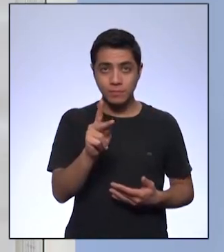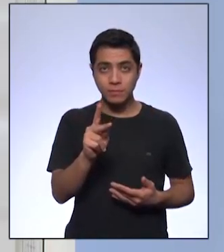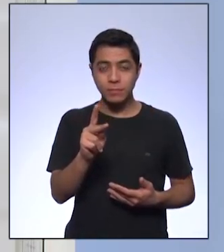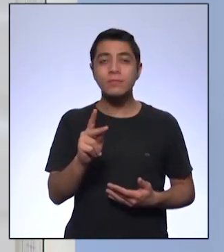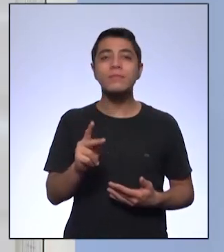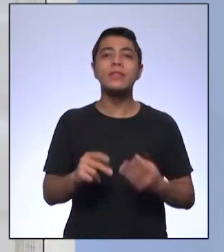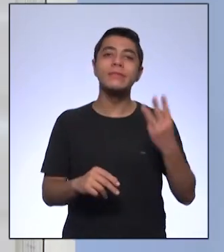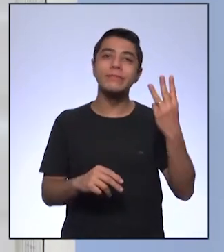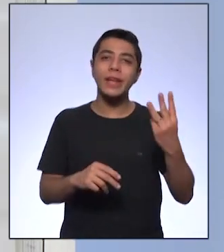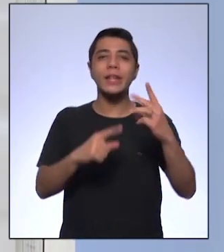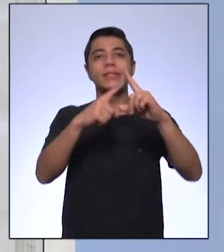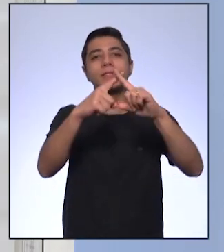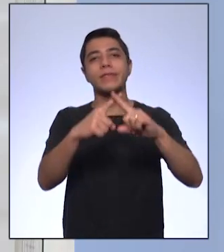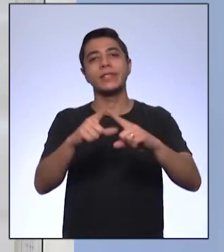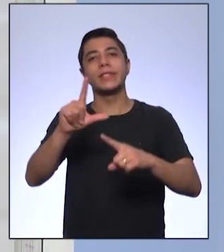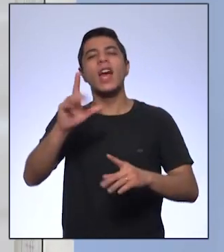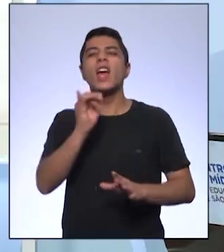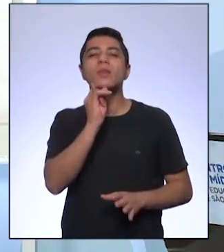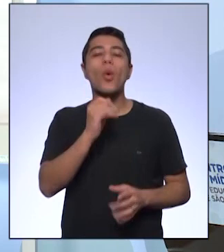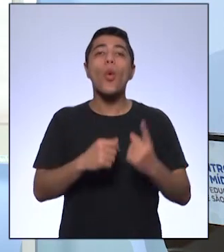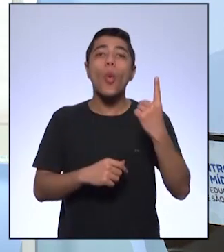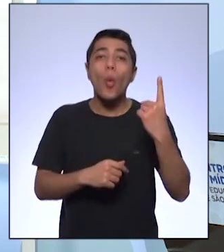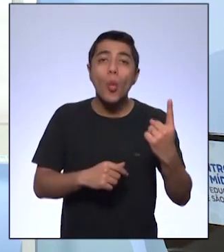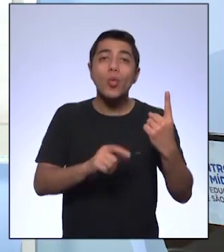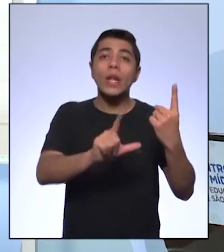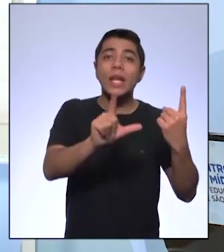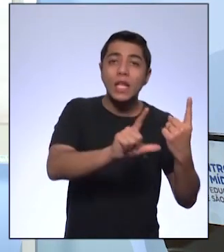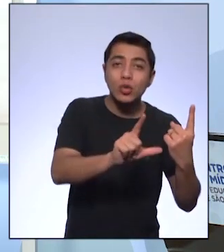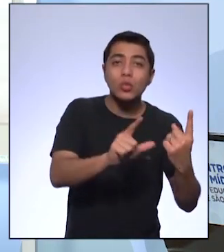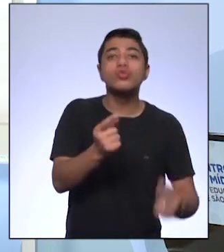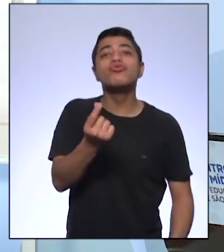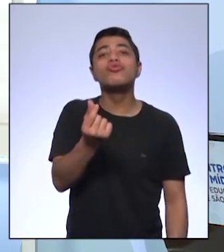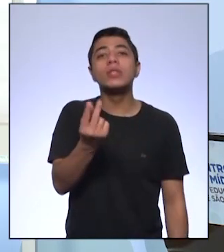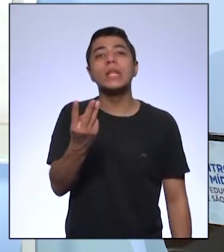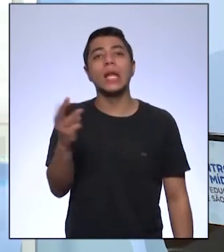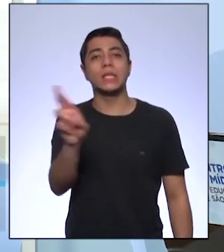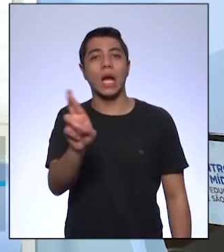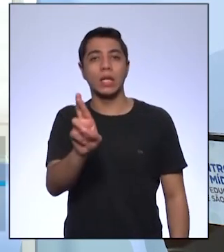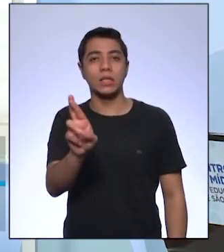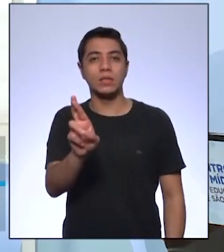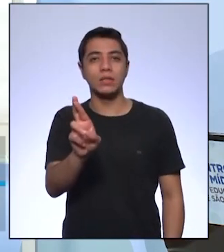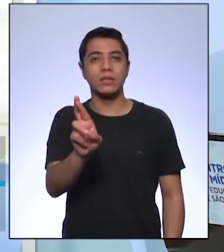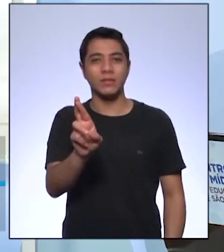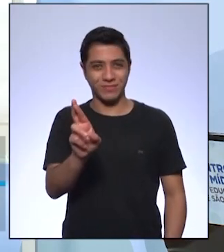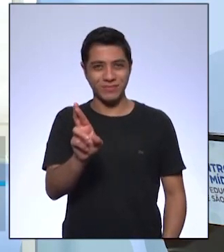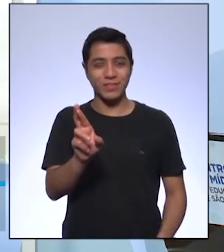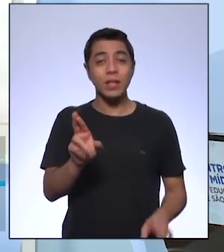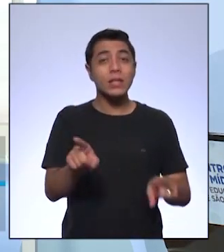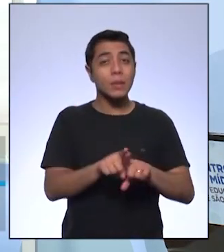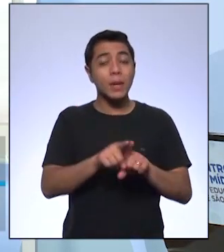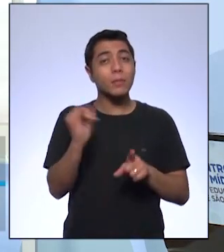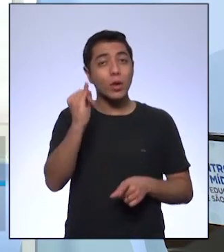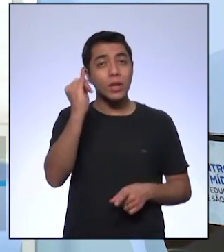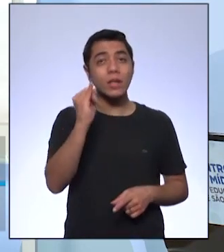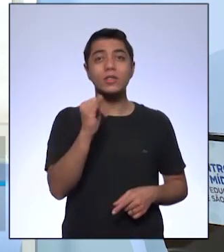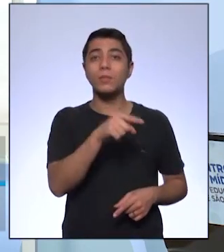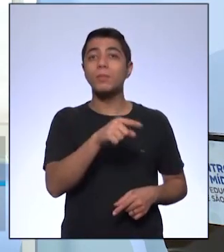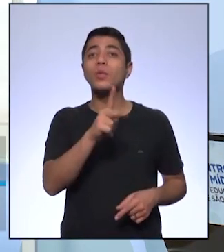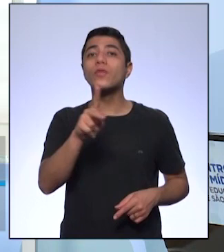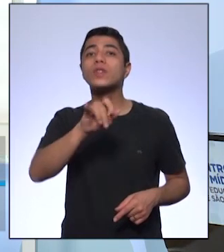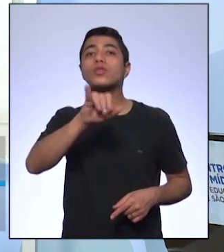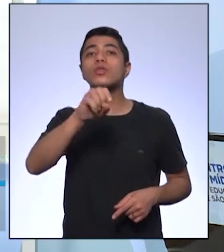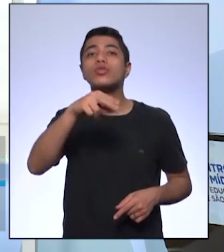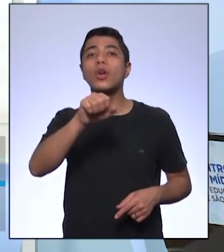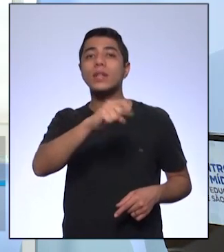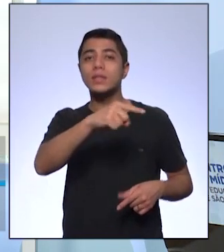2 litros, eu pago 6. E assim sucessivamente. Muito importante isso que o professor Jonas levantou. O professor tem mania de X e Y, tá?